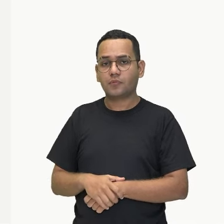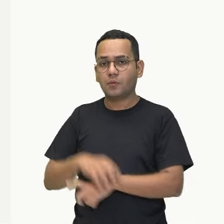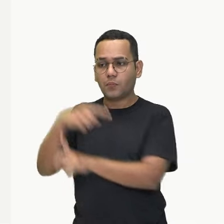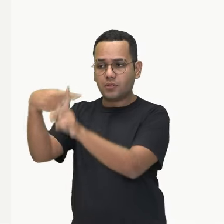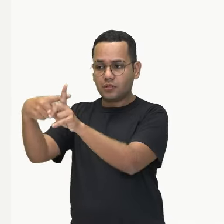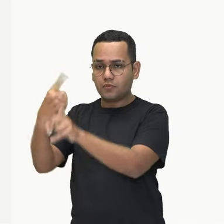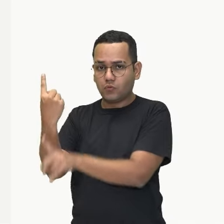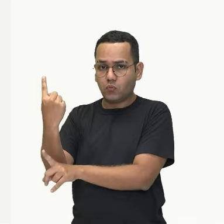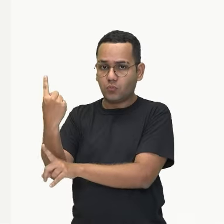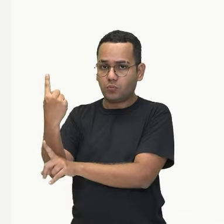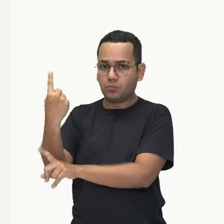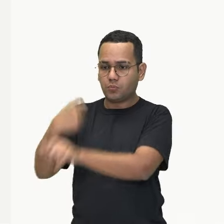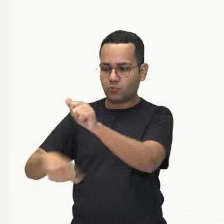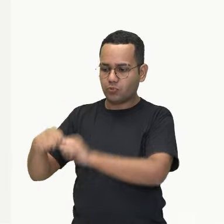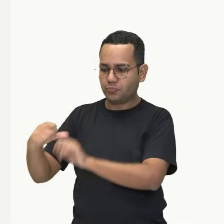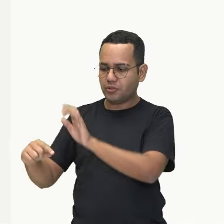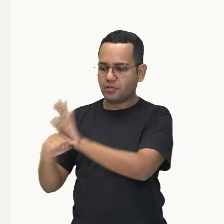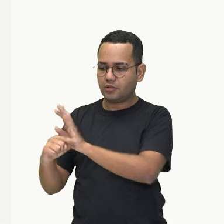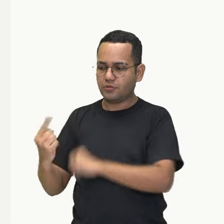fica negativo.